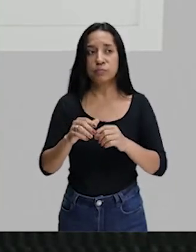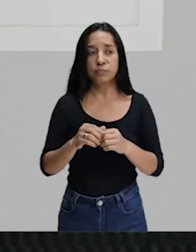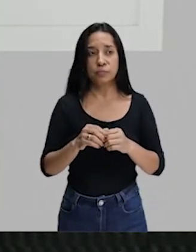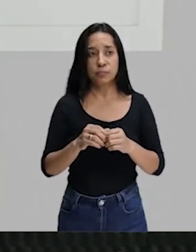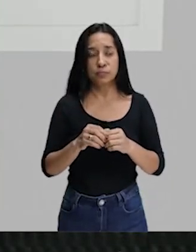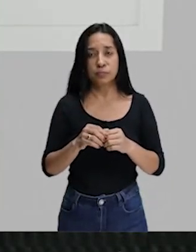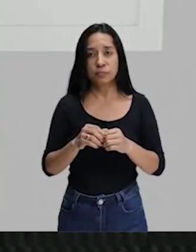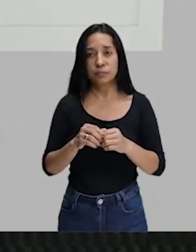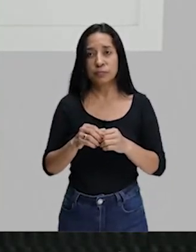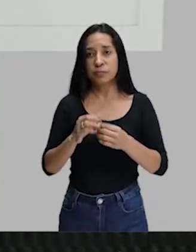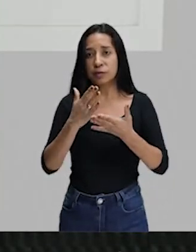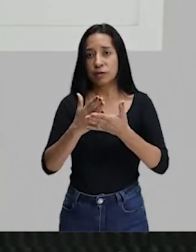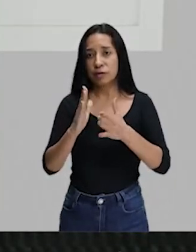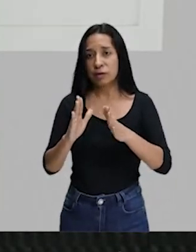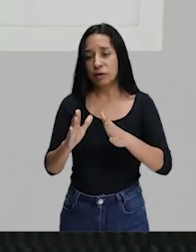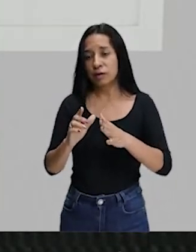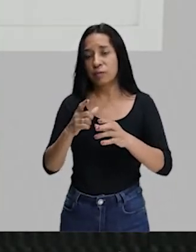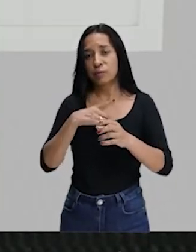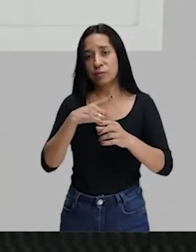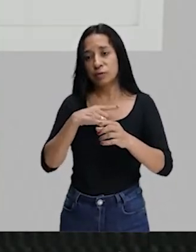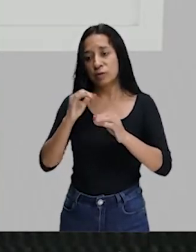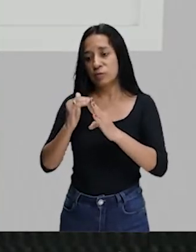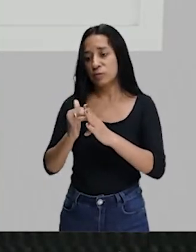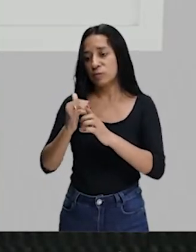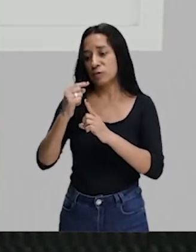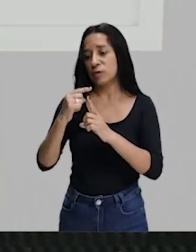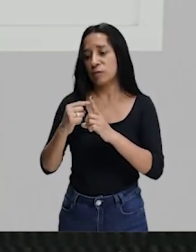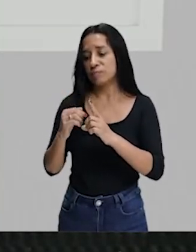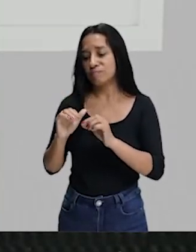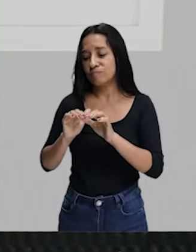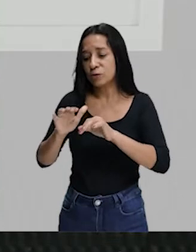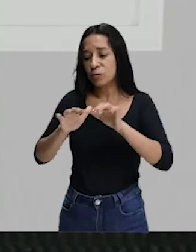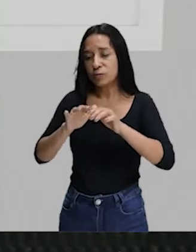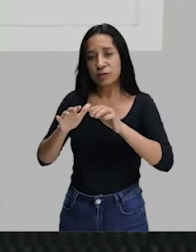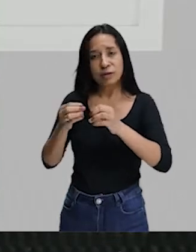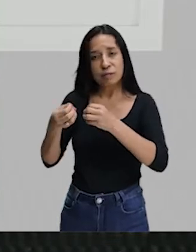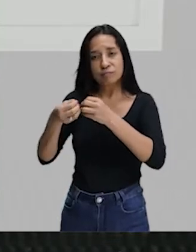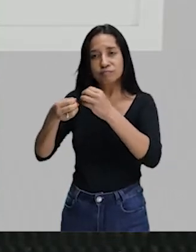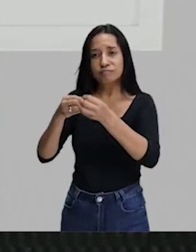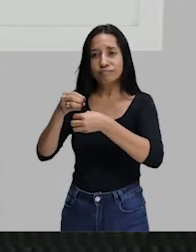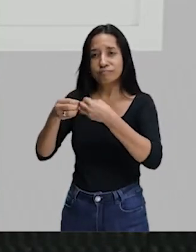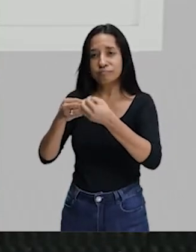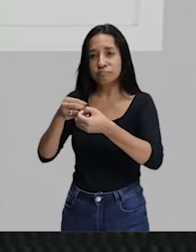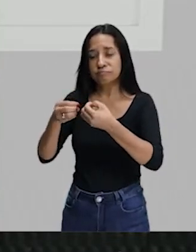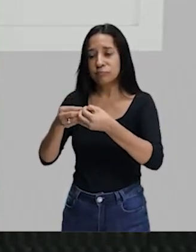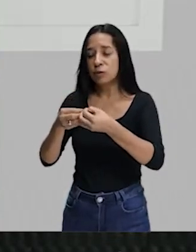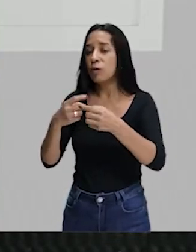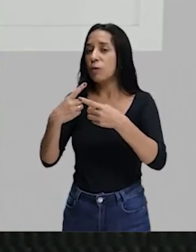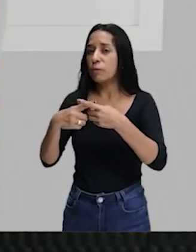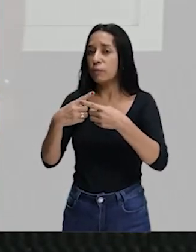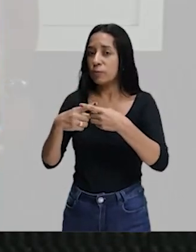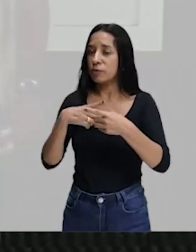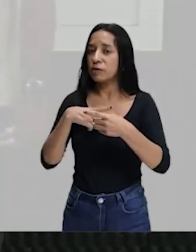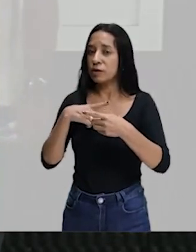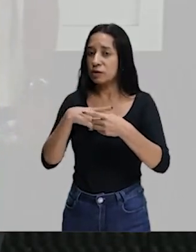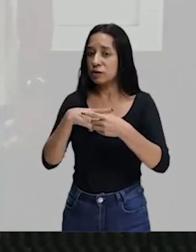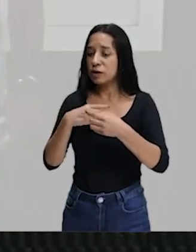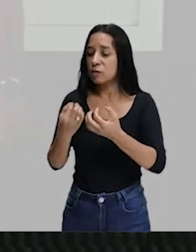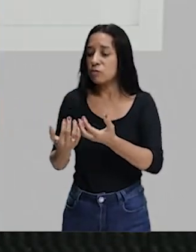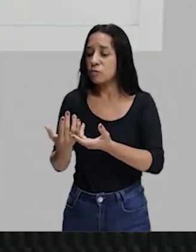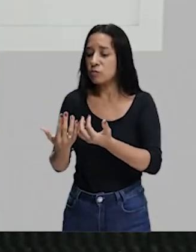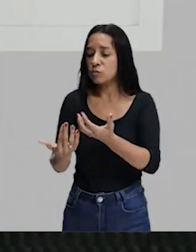no momento que elas acabam tendo que aumentar a sua vibração forçadamente, porque eu tenho uma fonte de calor